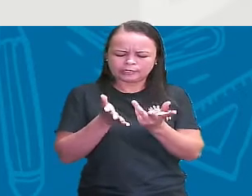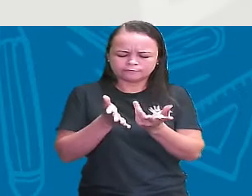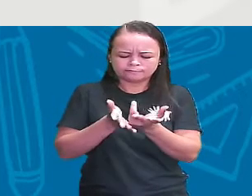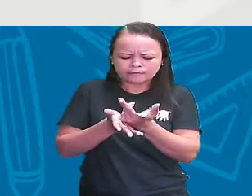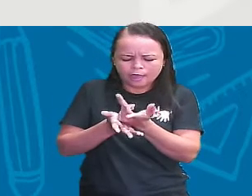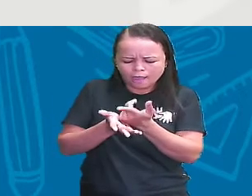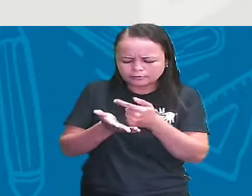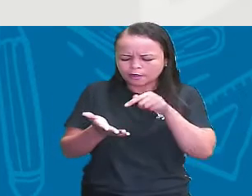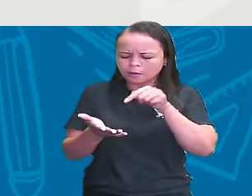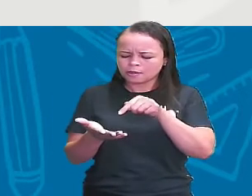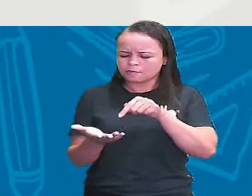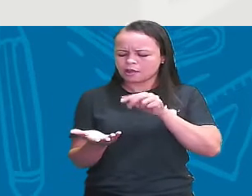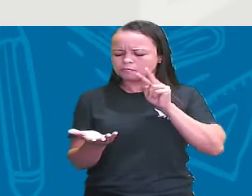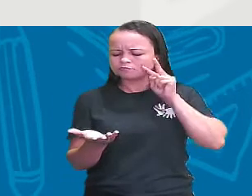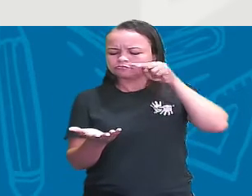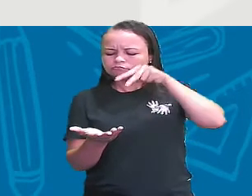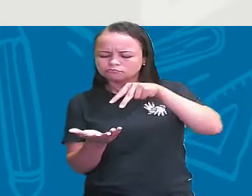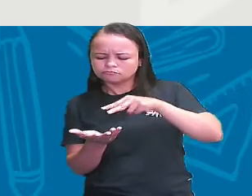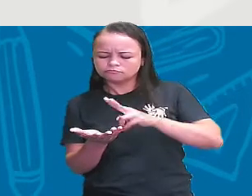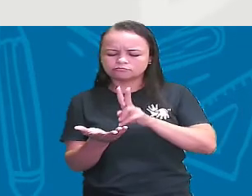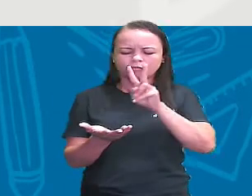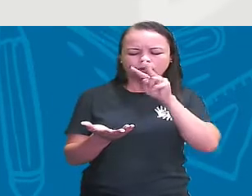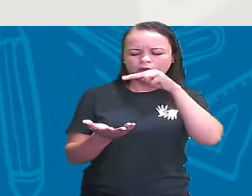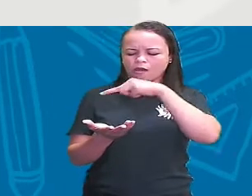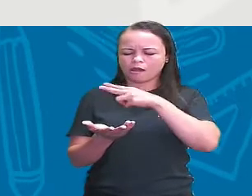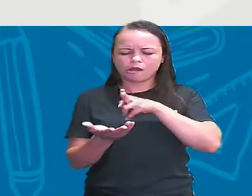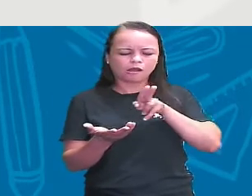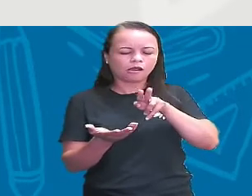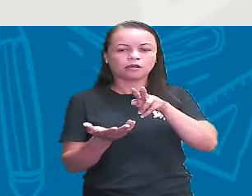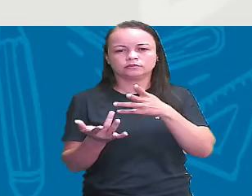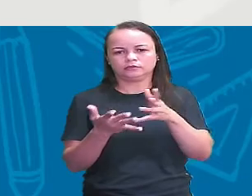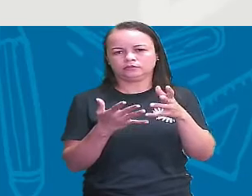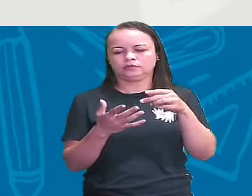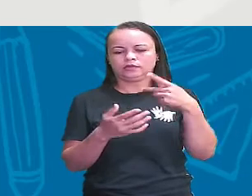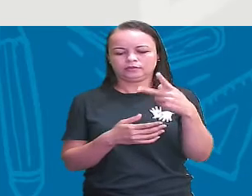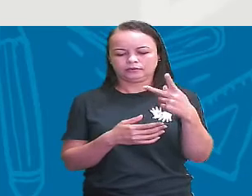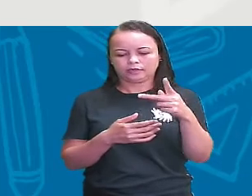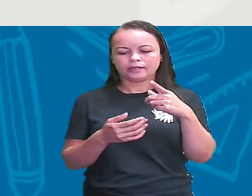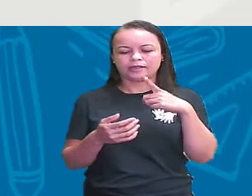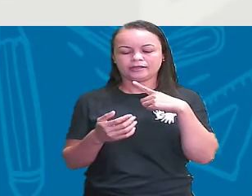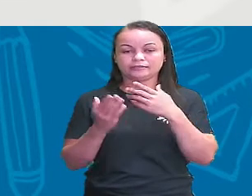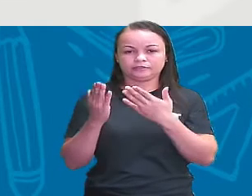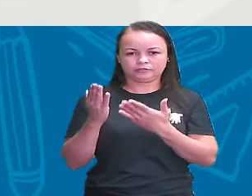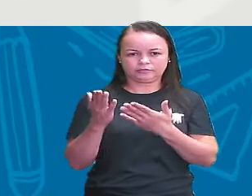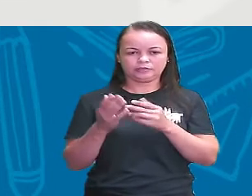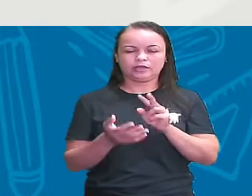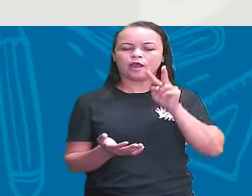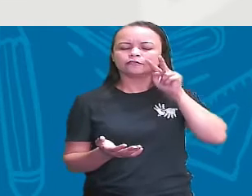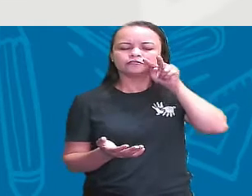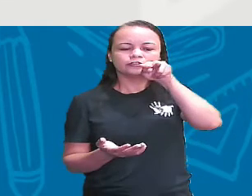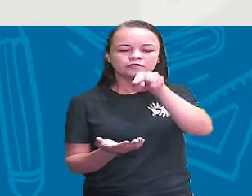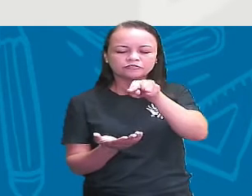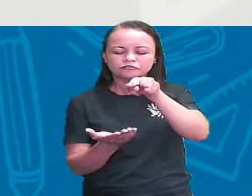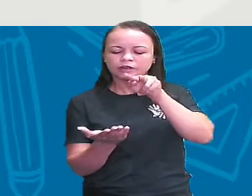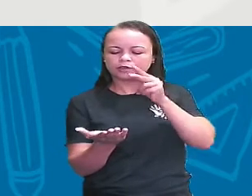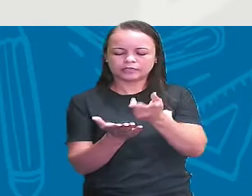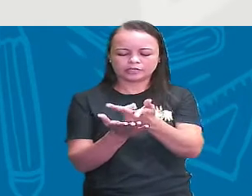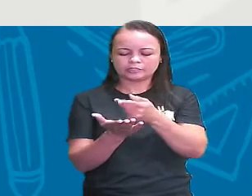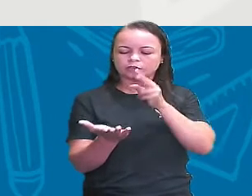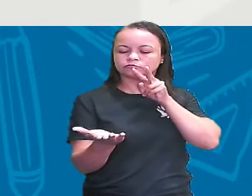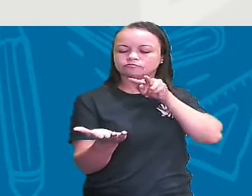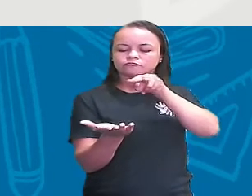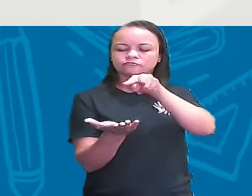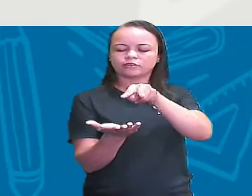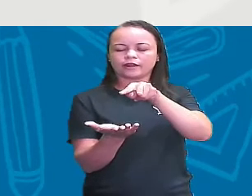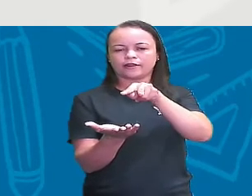os mapas, aquela representação, ela tem essas visões aqui, ó. De frente, pode ser um desenho de frente, por exemplo,